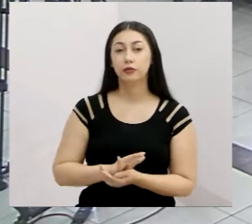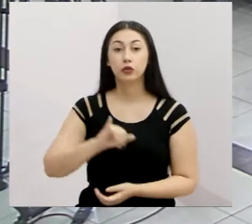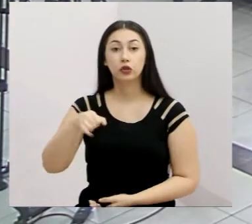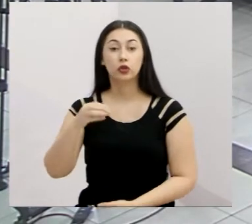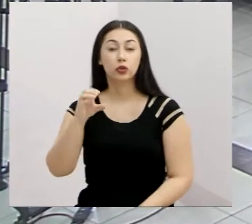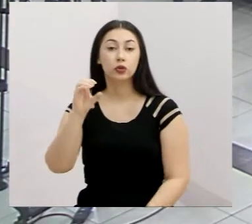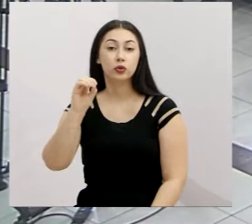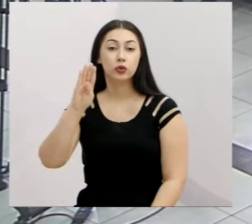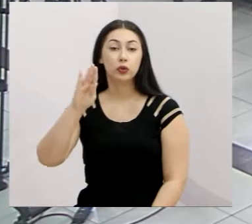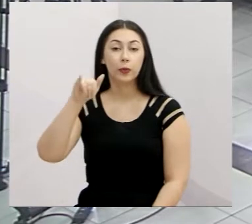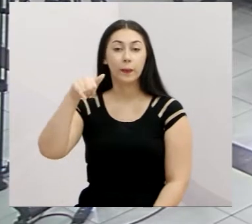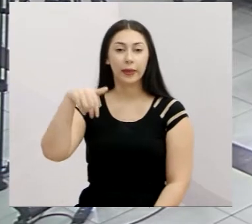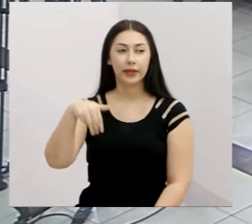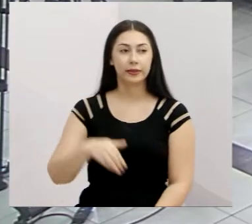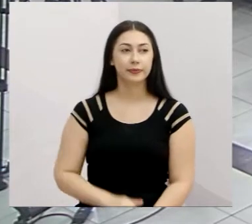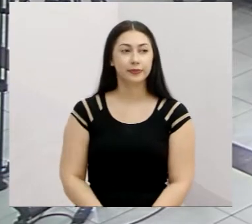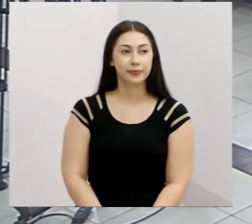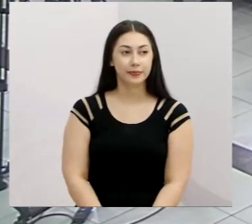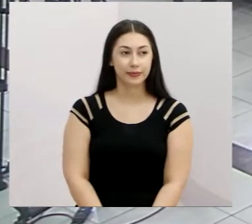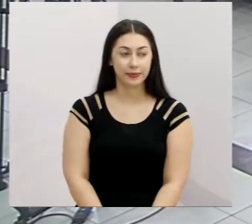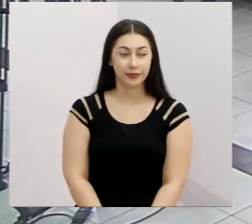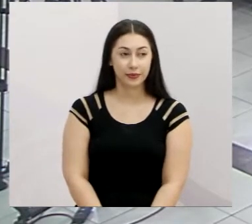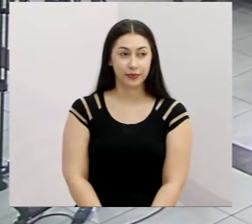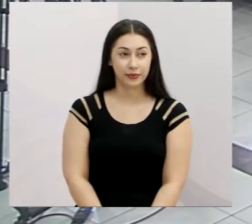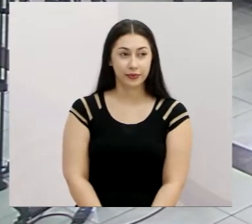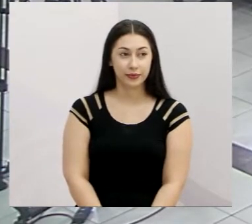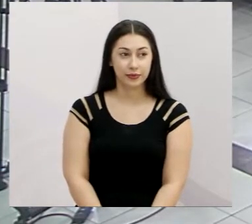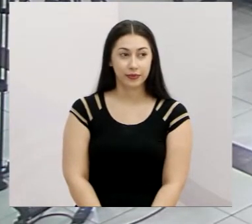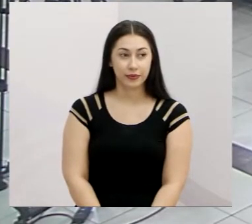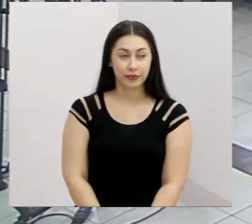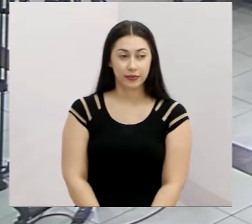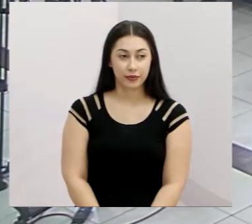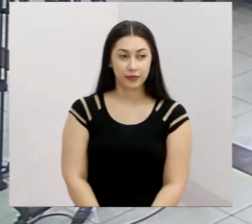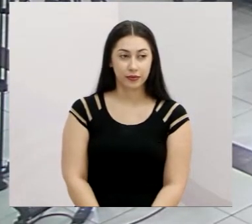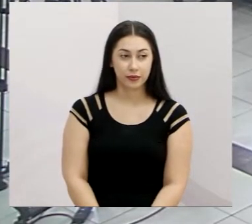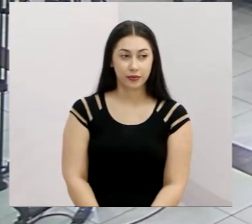Jobim e Chico Buarque de Holanda E aí